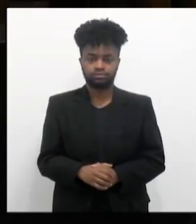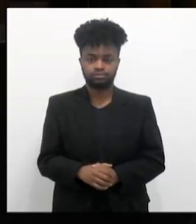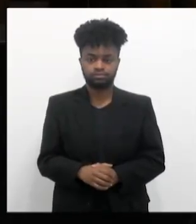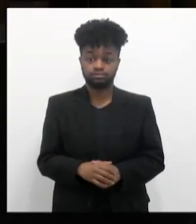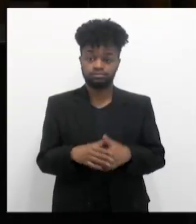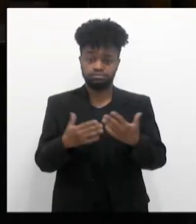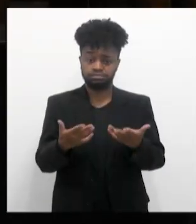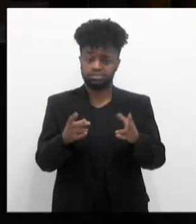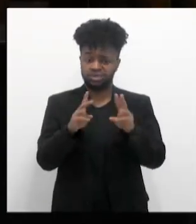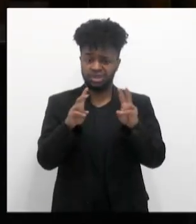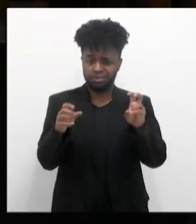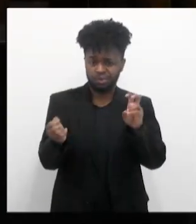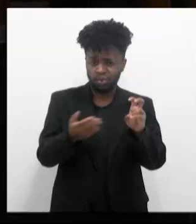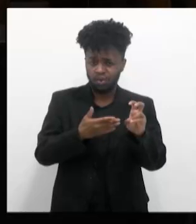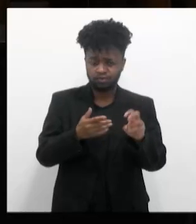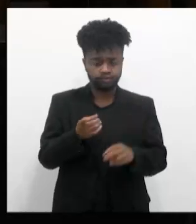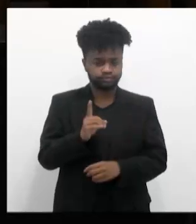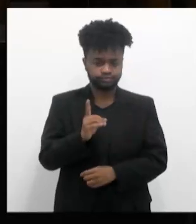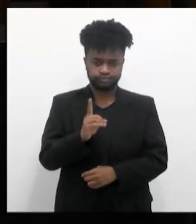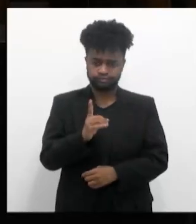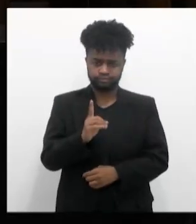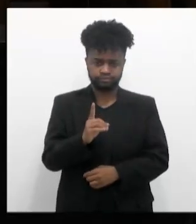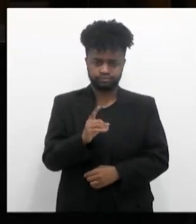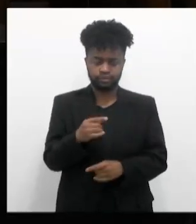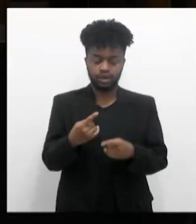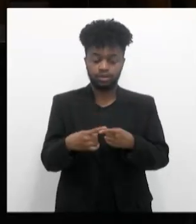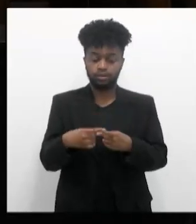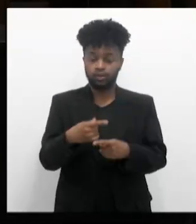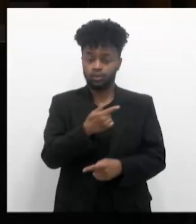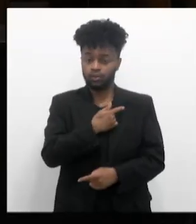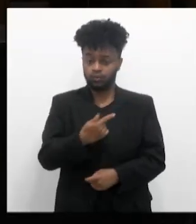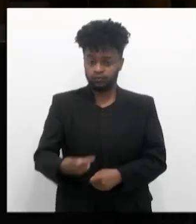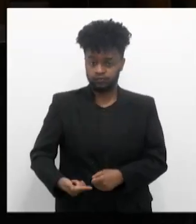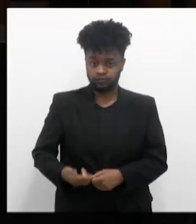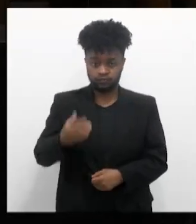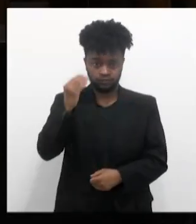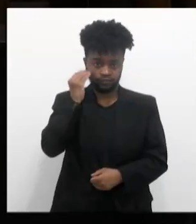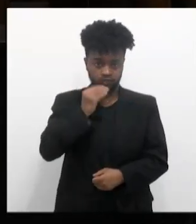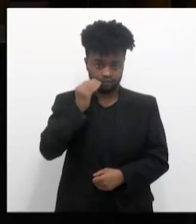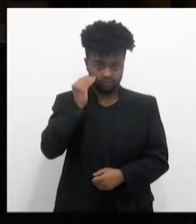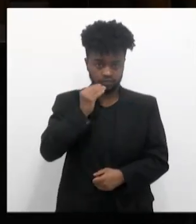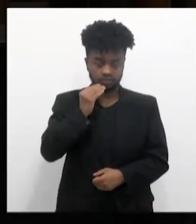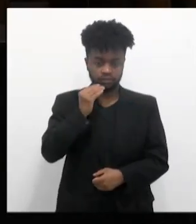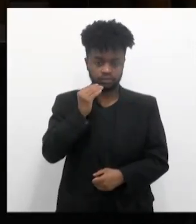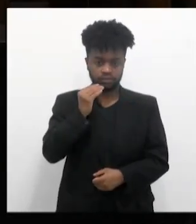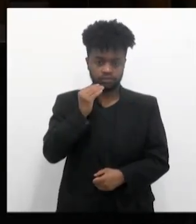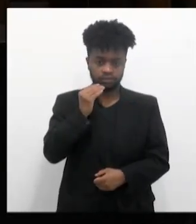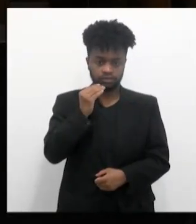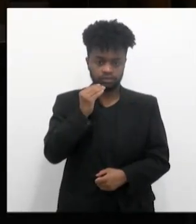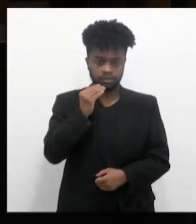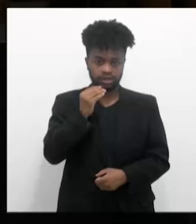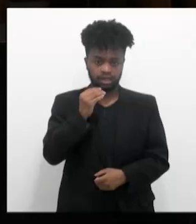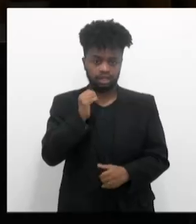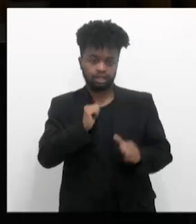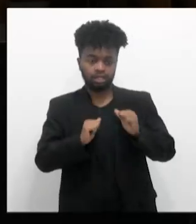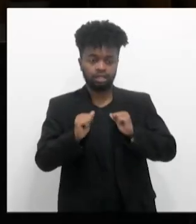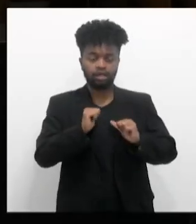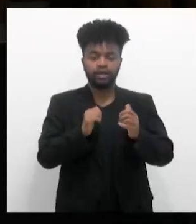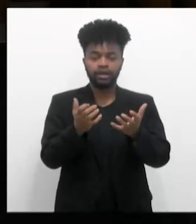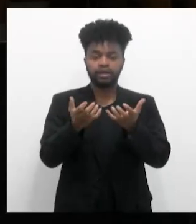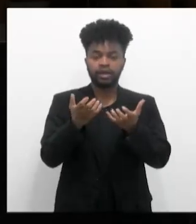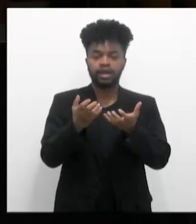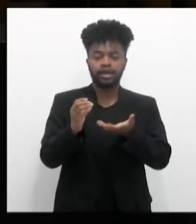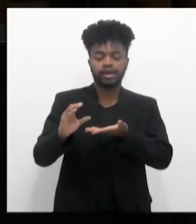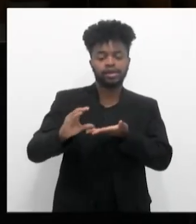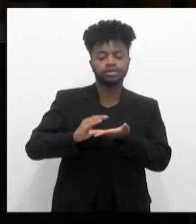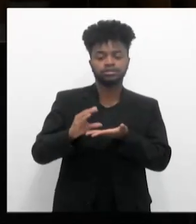Esse assunto não é novo. O governador Cláudio Castro, na ânsia de receber